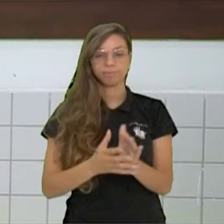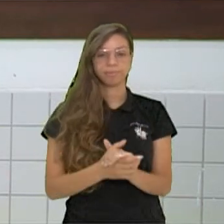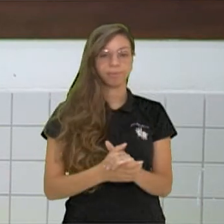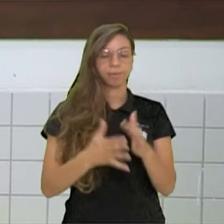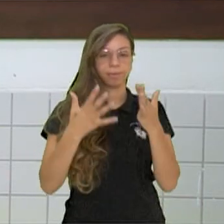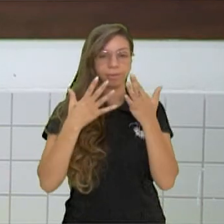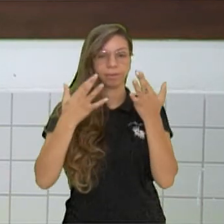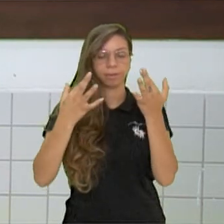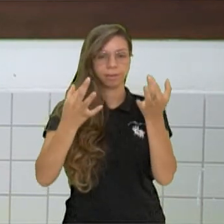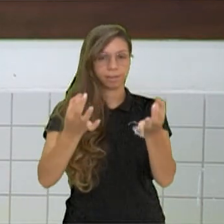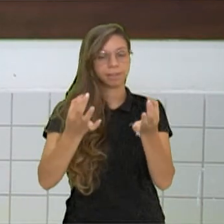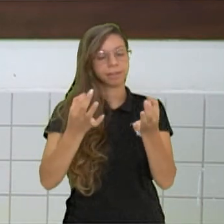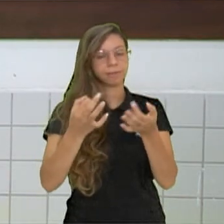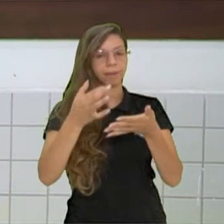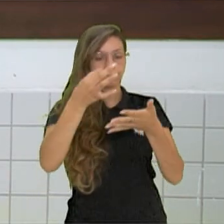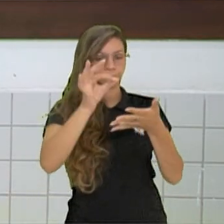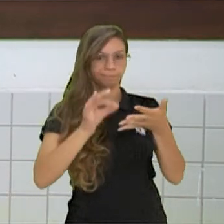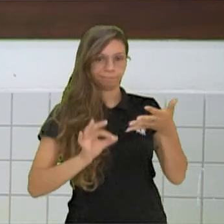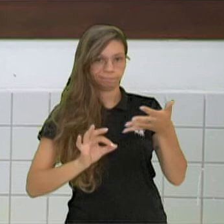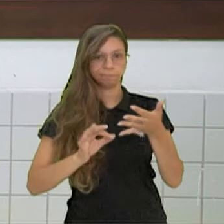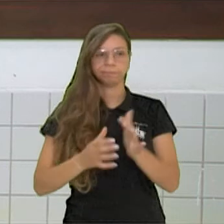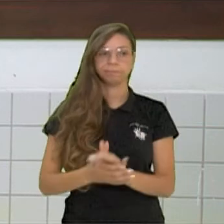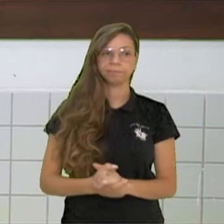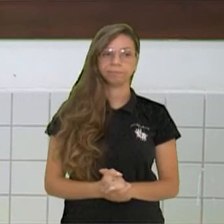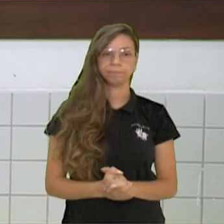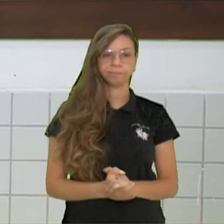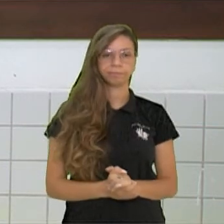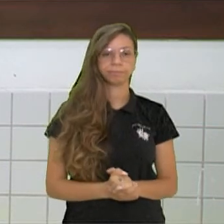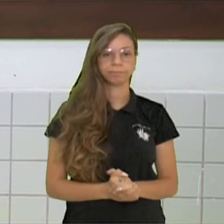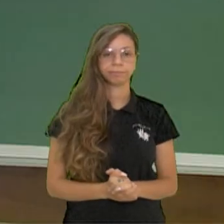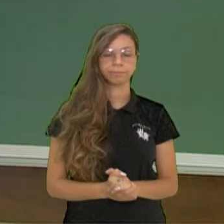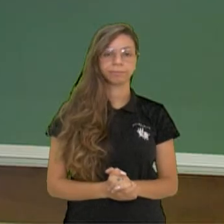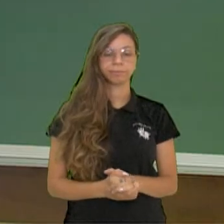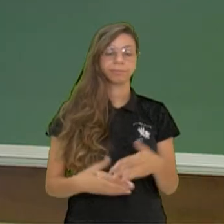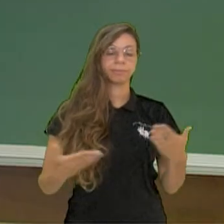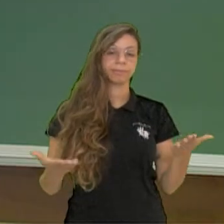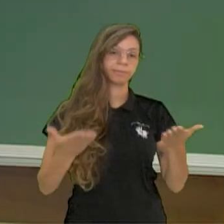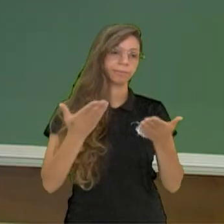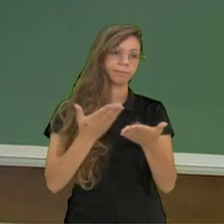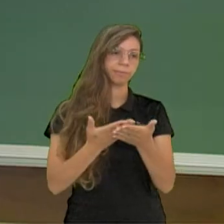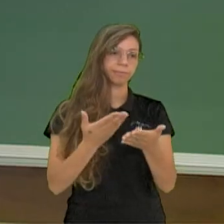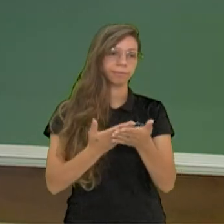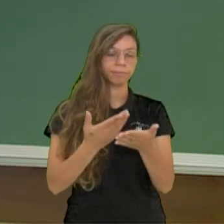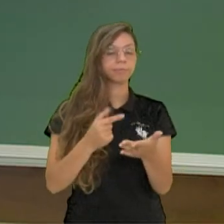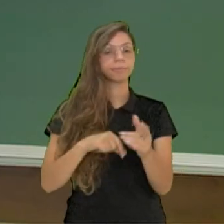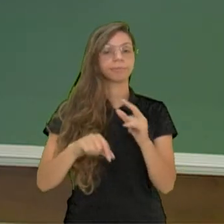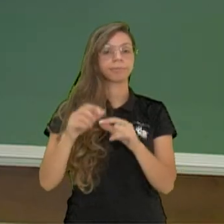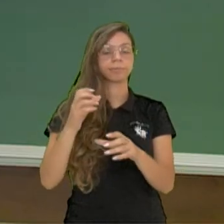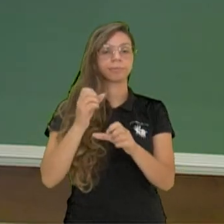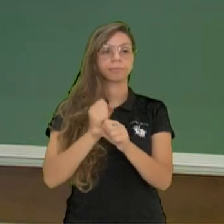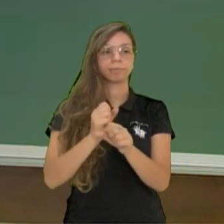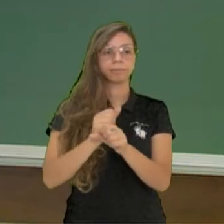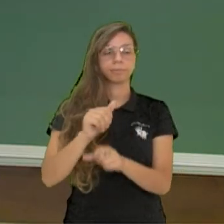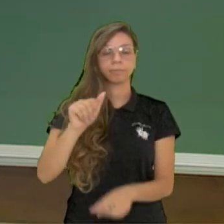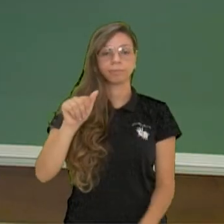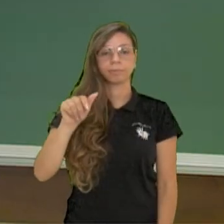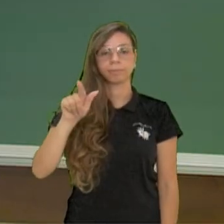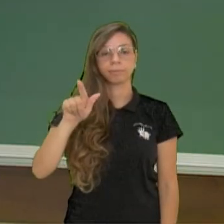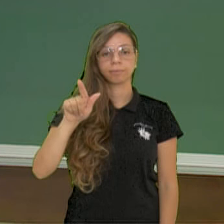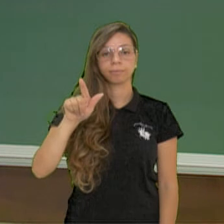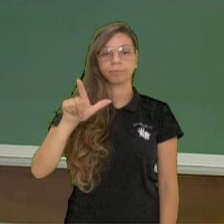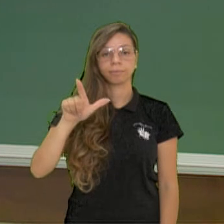presta bem atenção e vai fazendo as correções, hein? Essa aula foi de cálculo algébrico, uma sequência